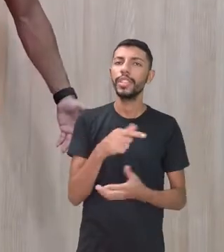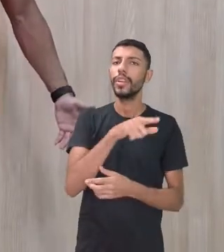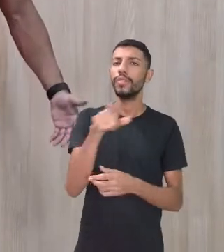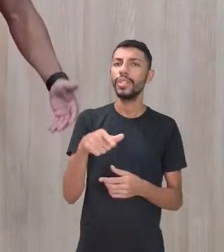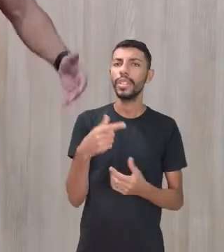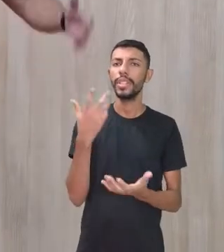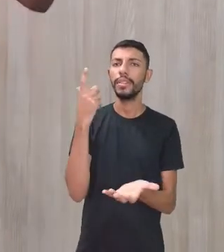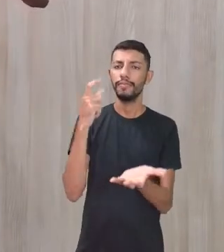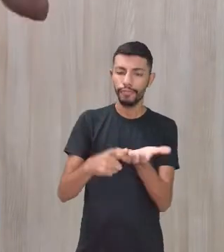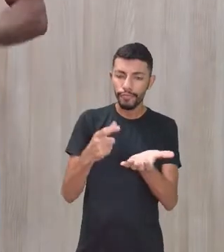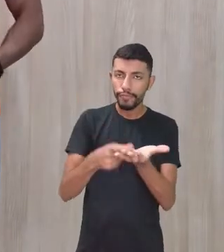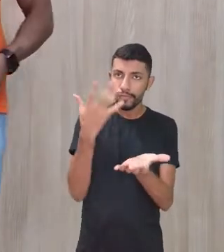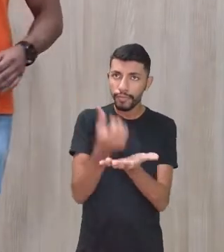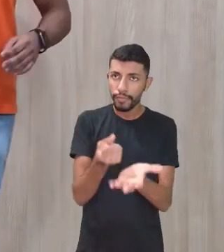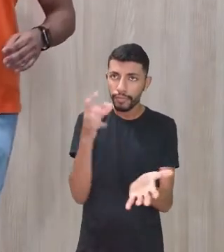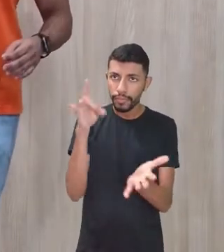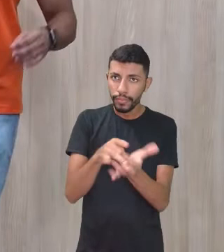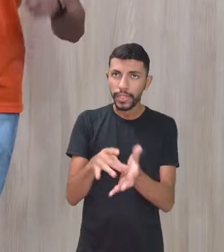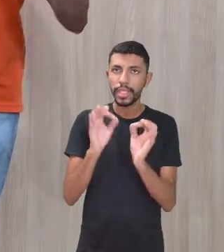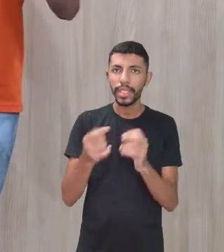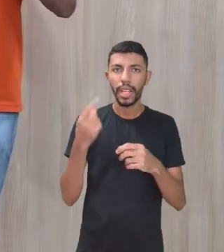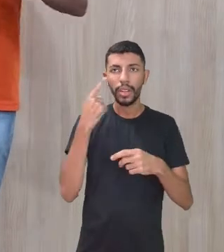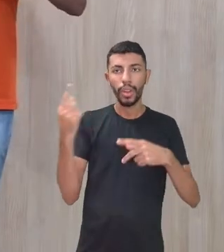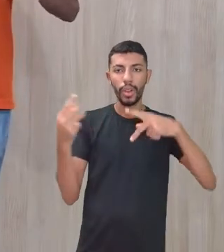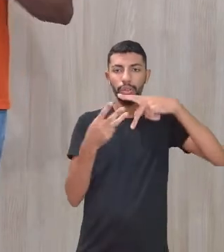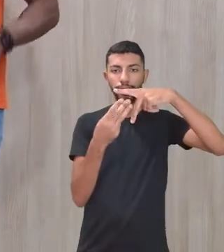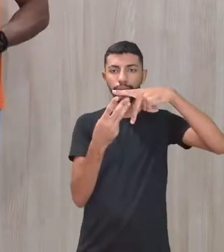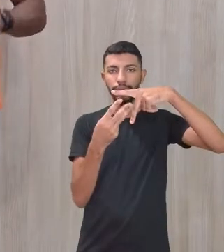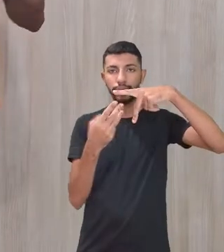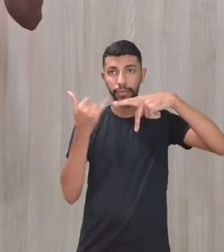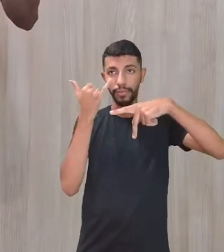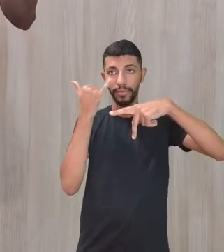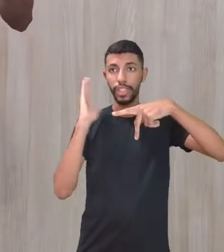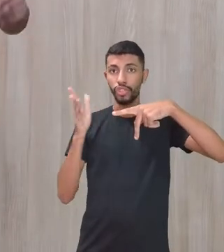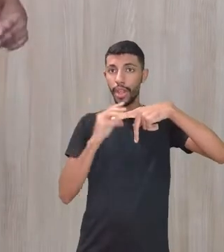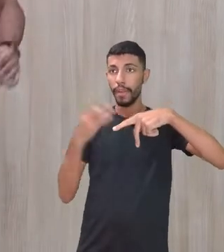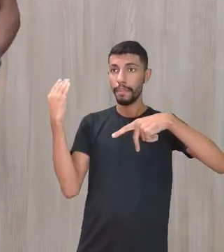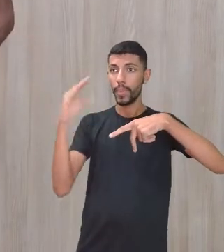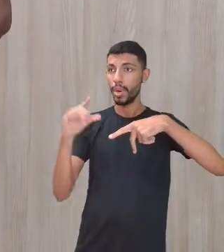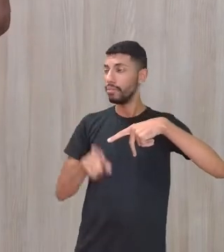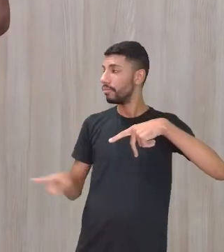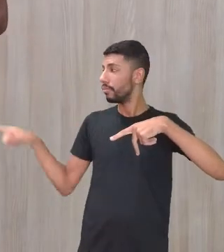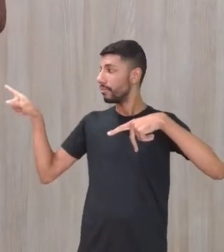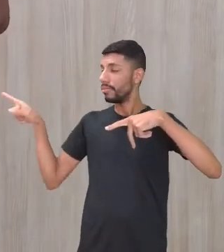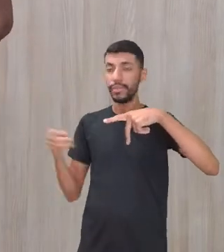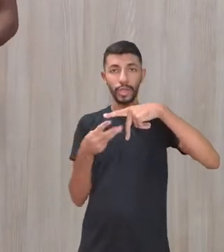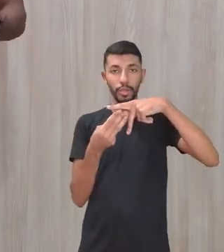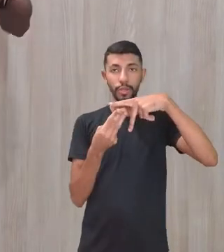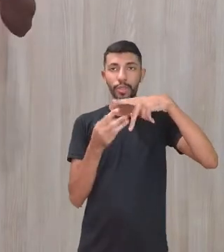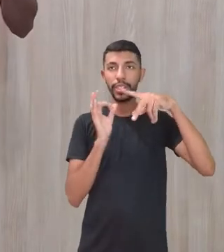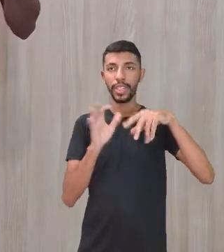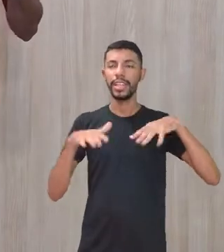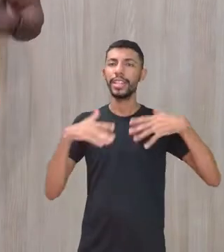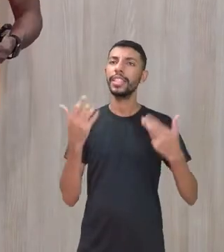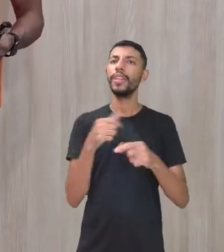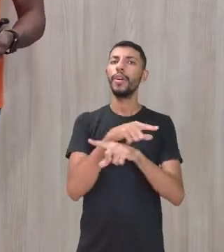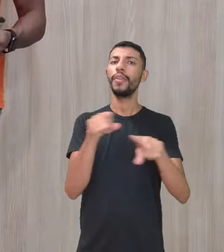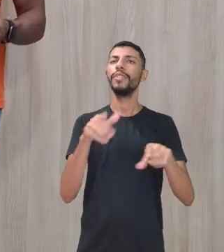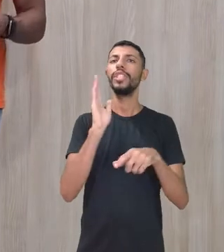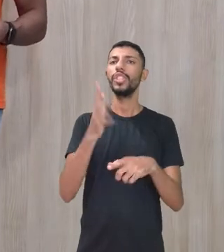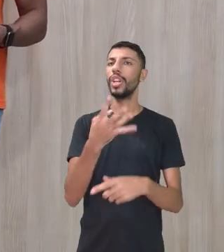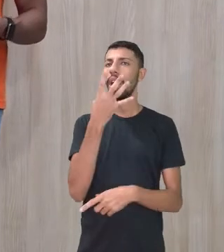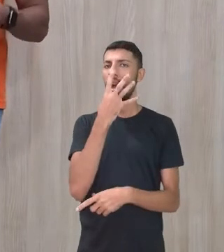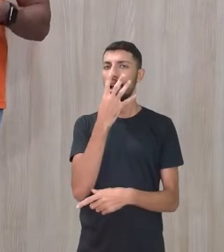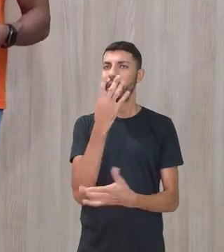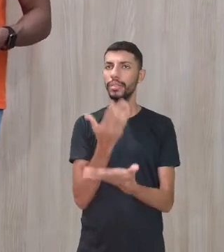nosso aplicativo. Billy Jean já colocou aí os 2 QR Codes na sua telinha. Então, se você já está assistindo